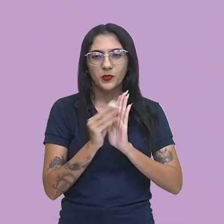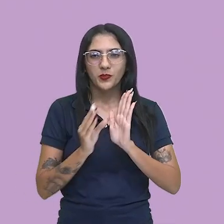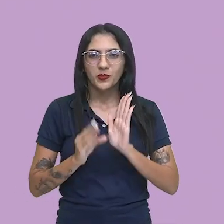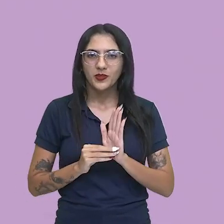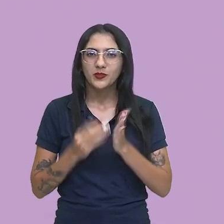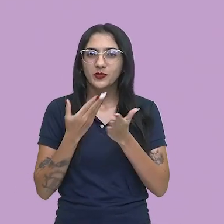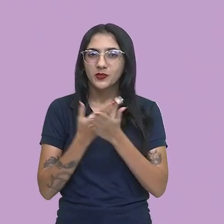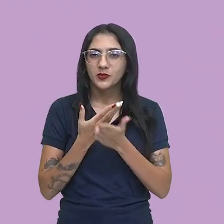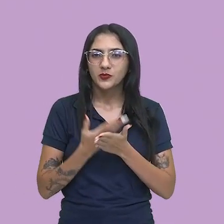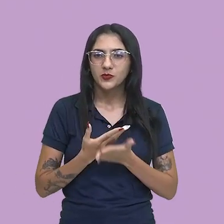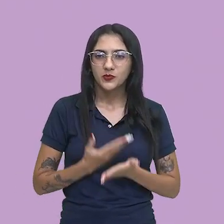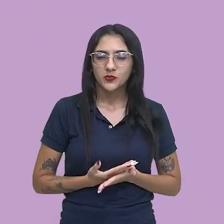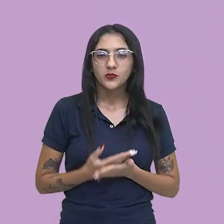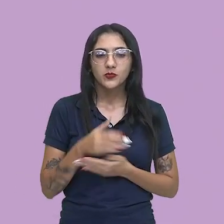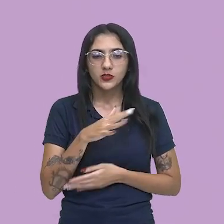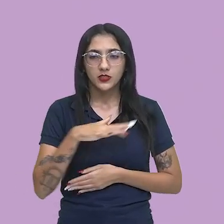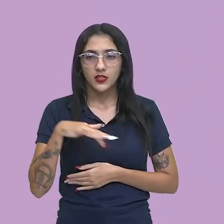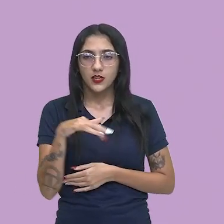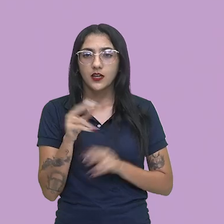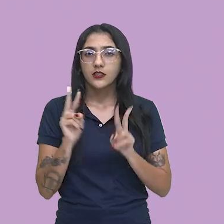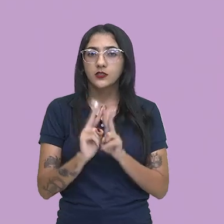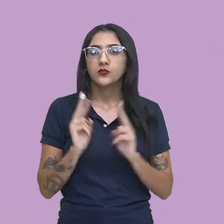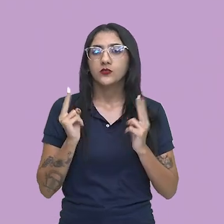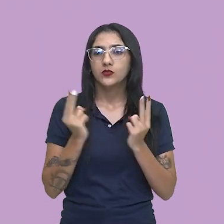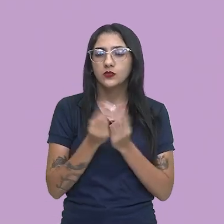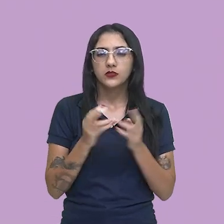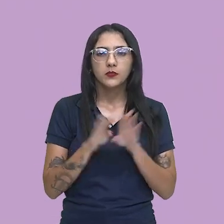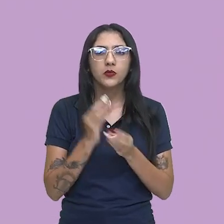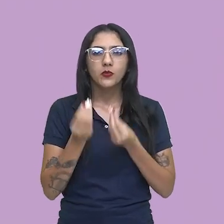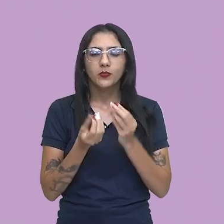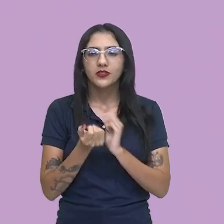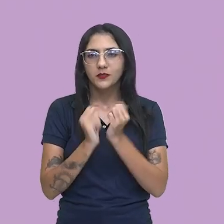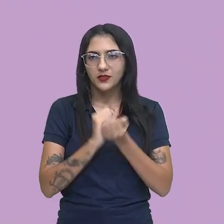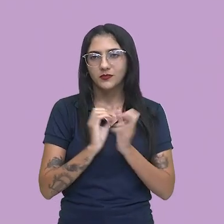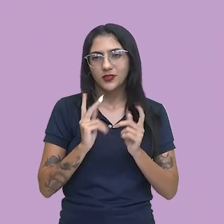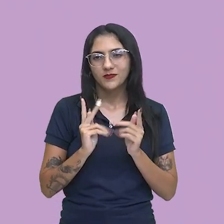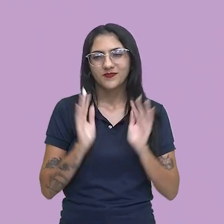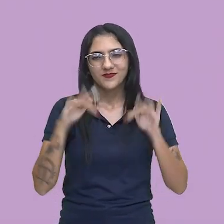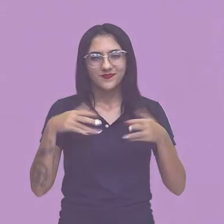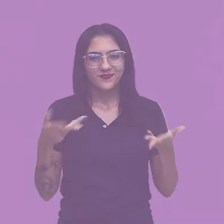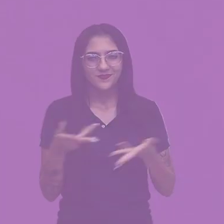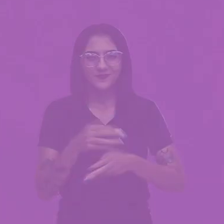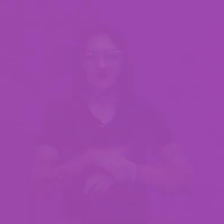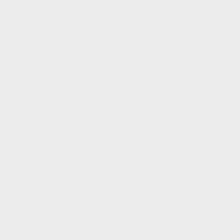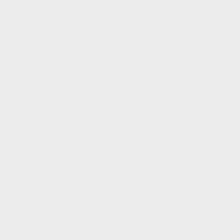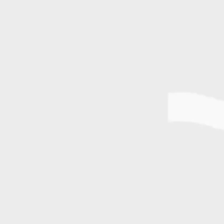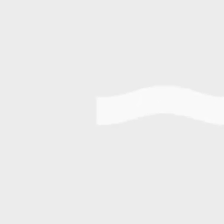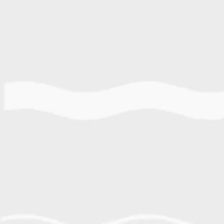unidades de área e de volume e como fazer as conversões, tá bom? Esse é o final da nossa aula.